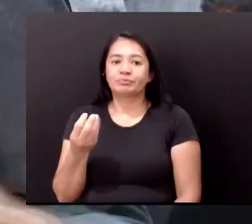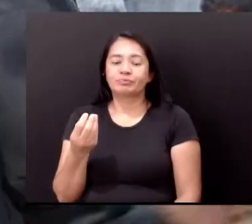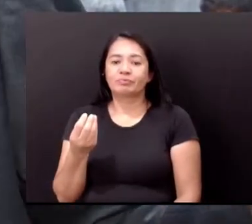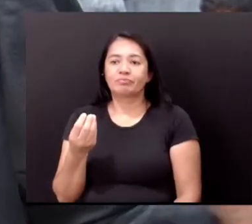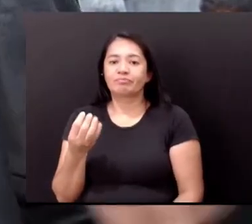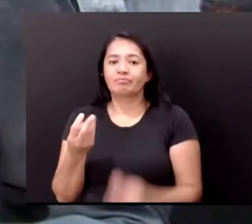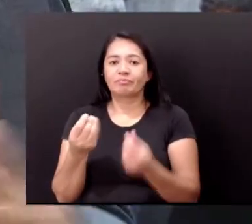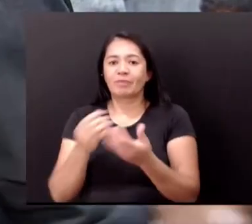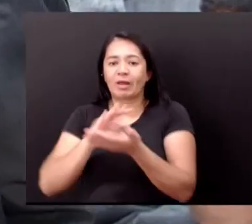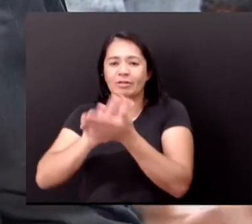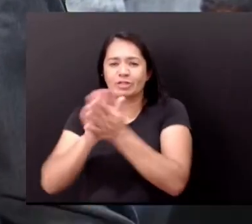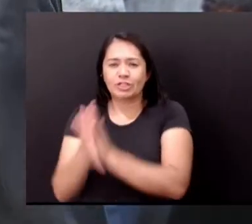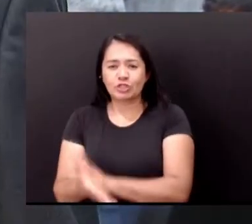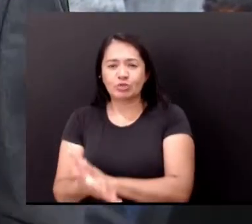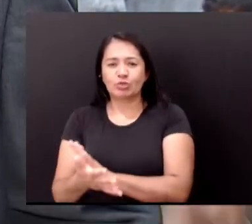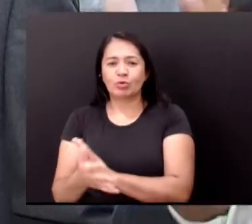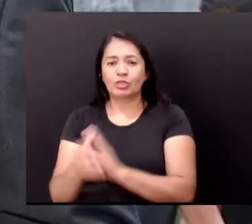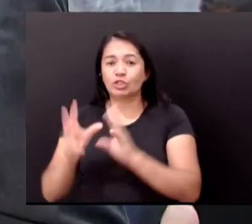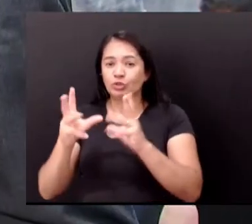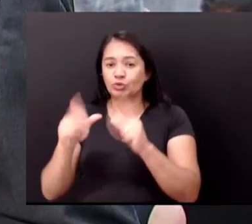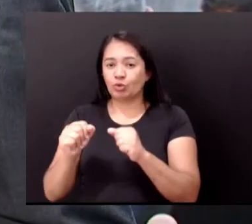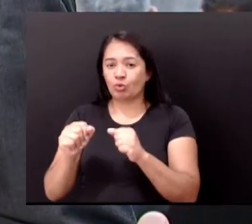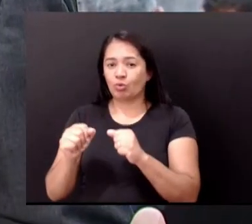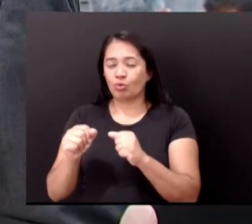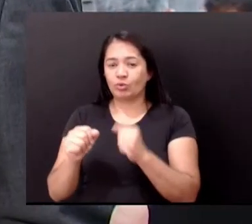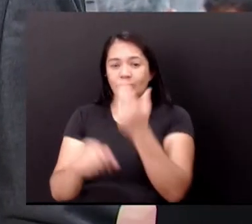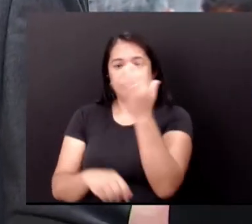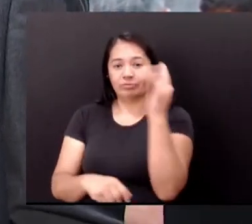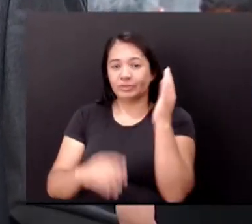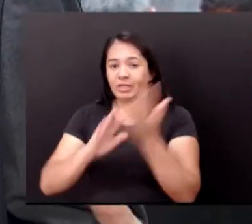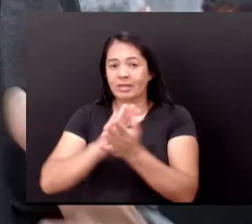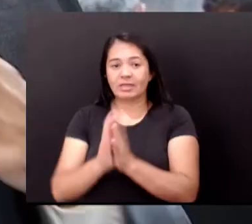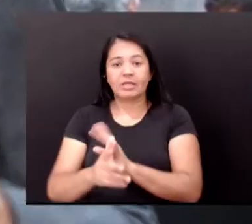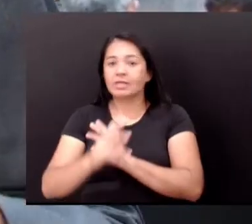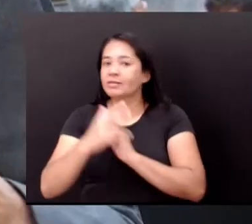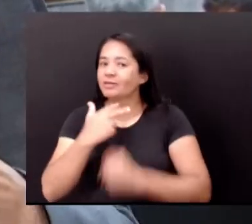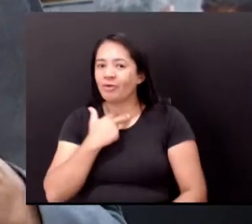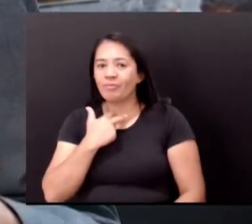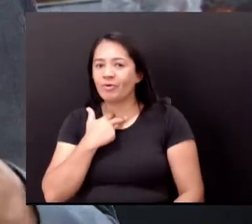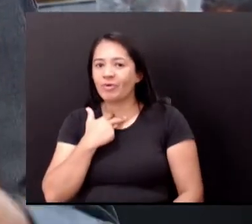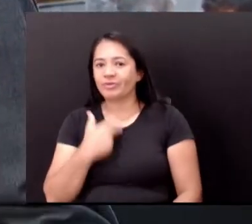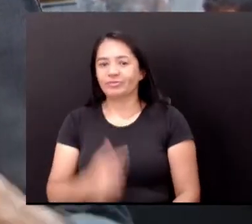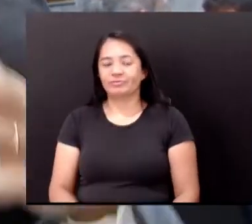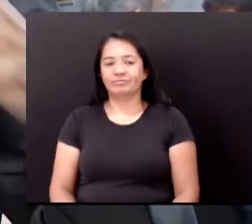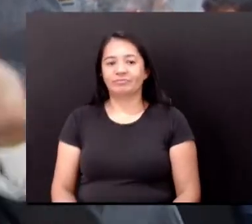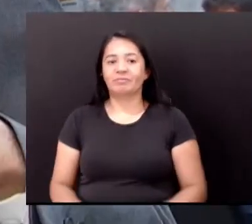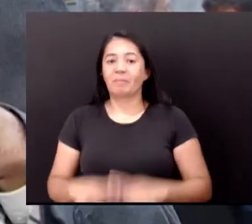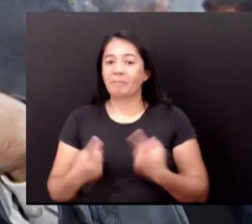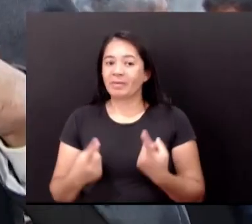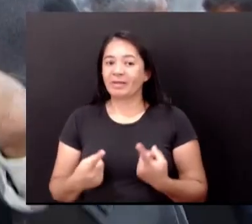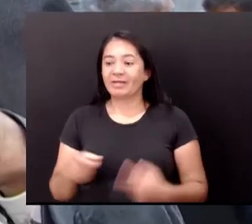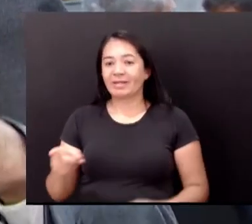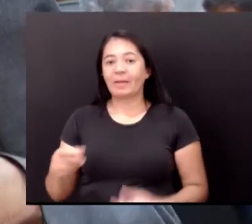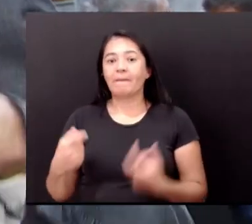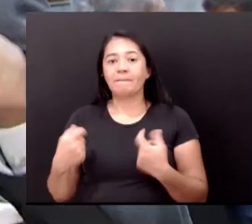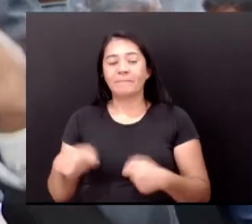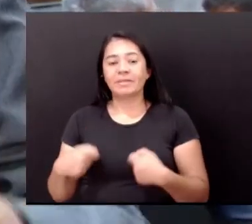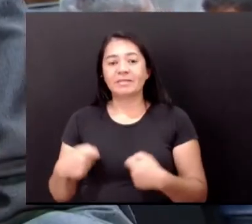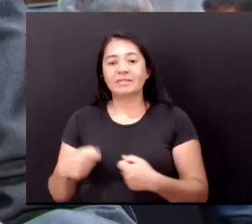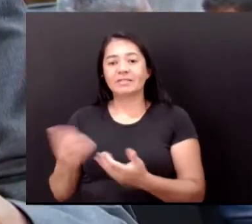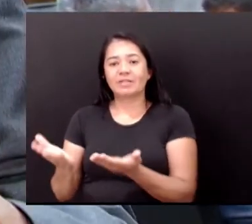derrubado, todas as suas plantações, etc., para a construção de prédio, né? Mas ele deverá ser preservado na